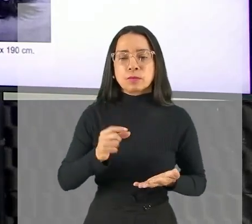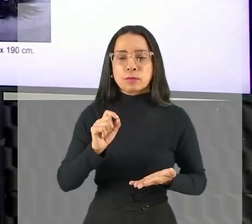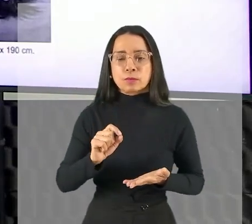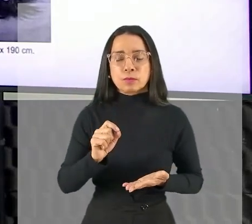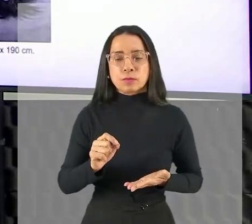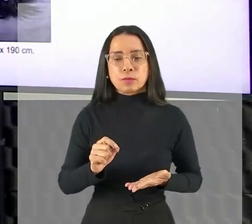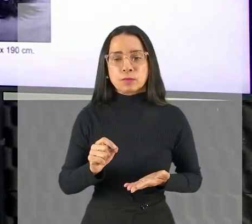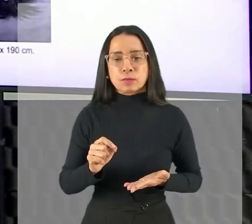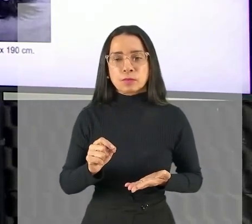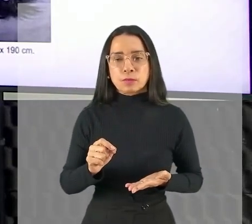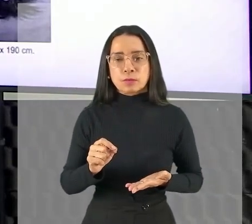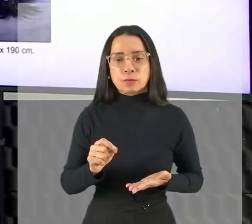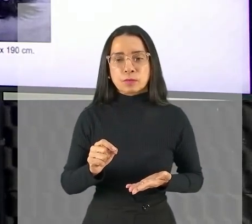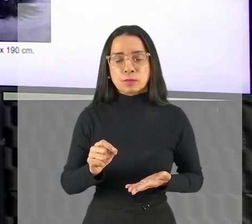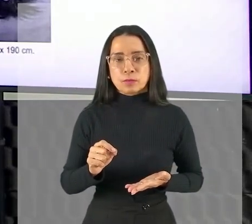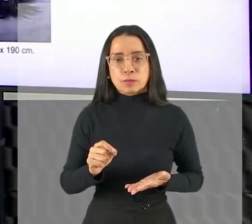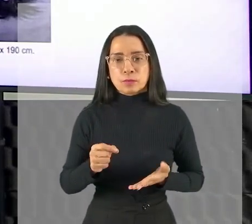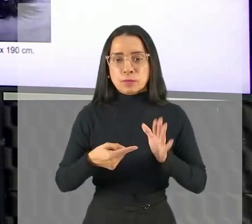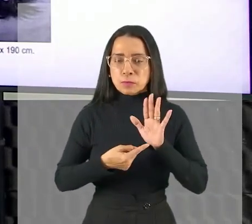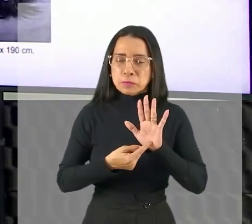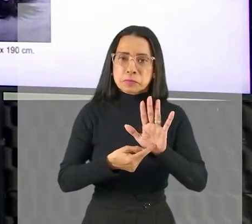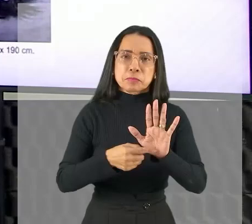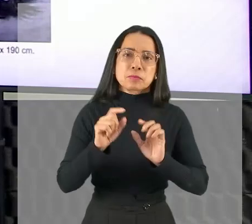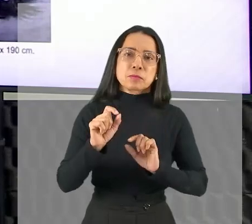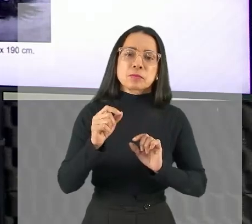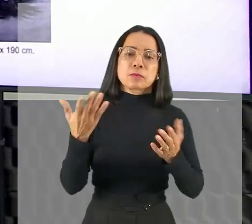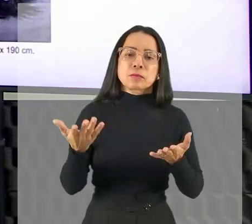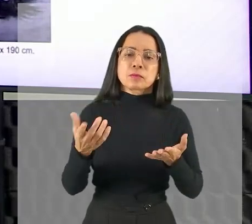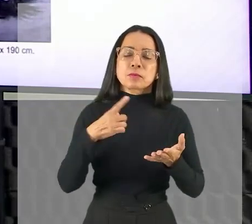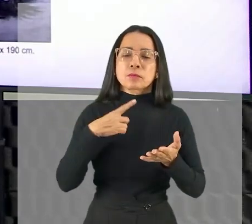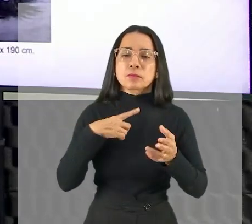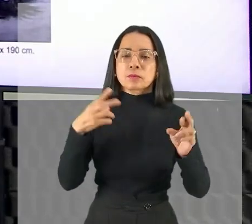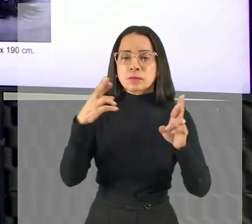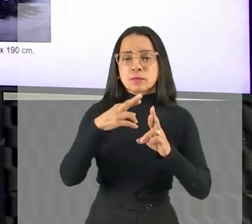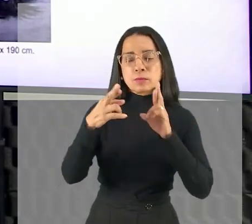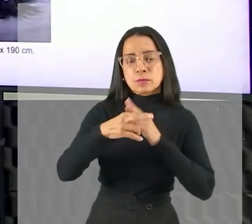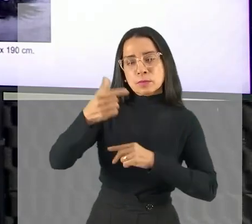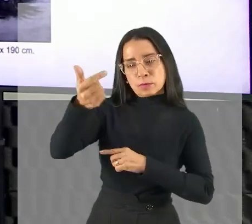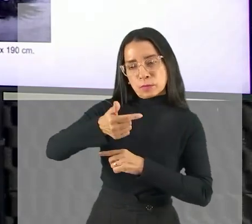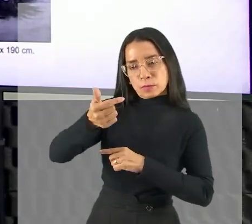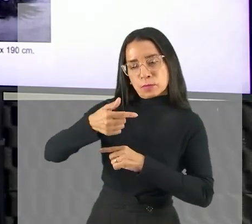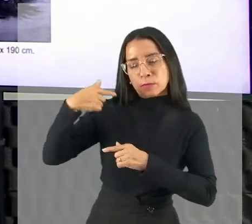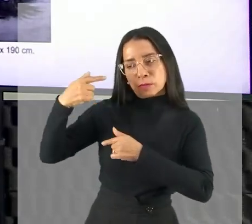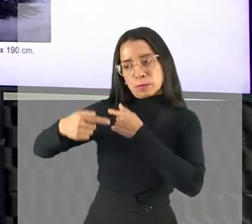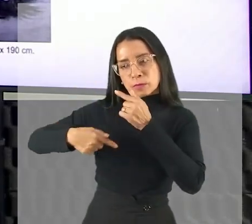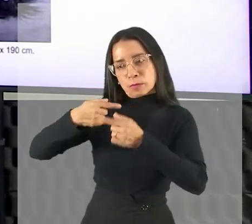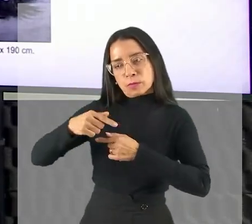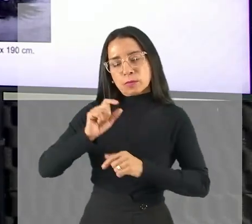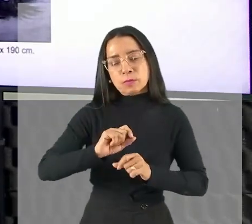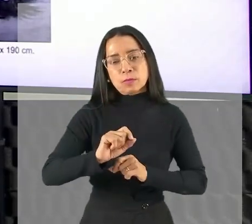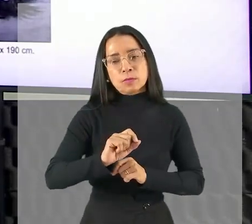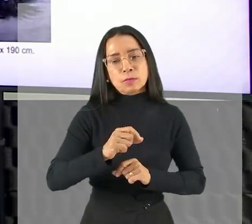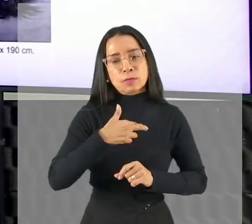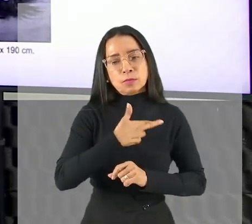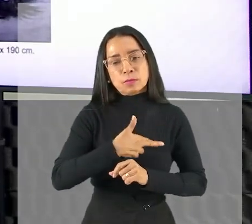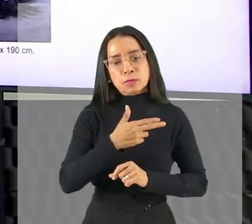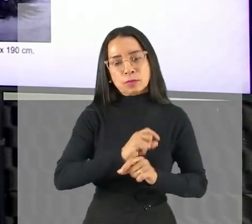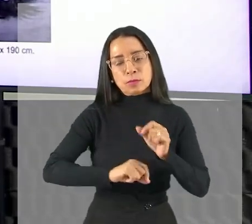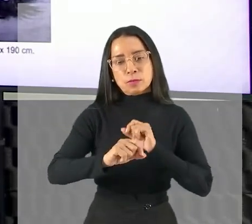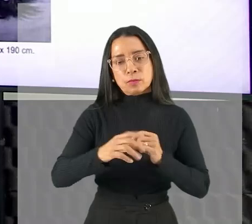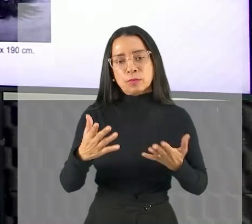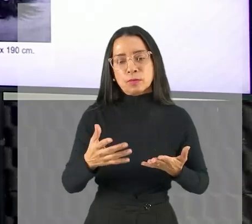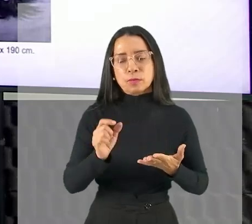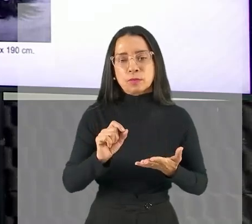primeira geração do romantismo, será que ia ser retratada assim? Ou tem uma relação com a segunda geração do romantismo, né? Que já é aquela coisa mais idealizada,